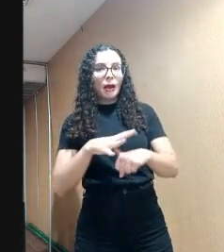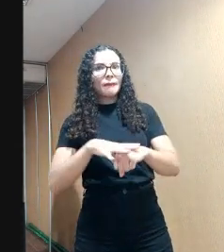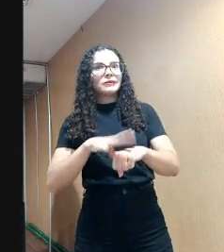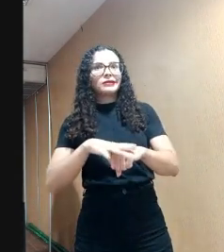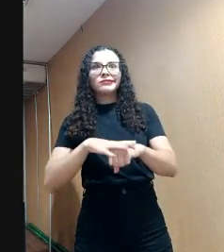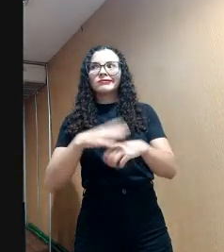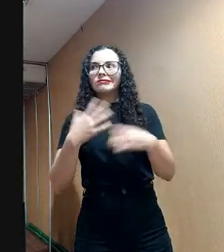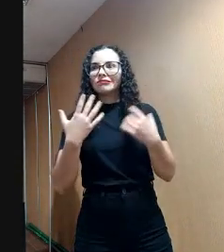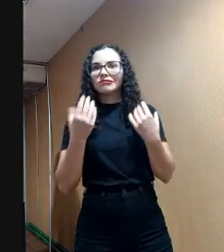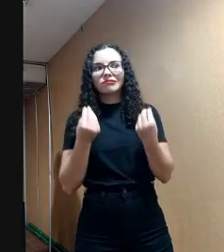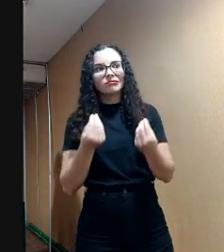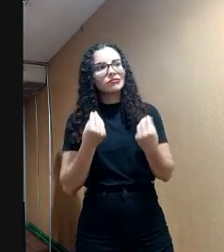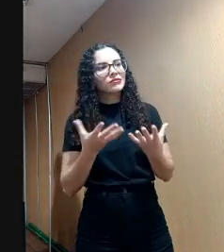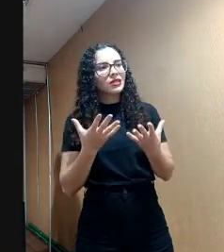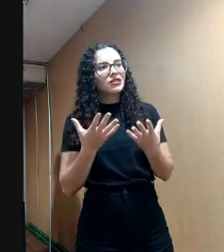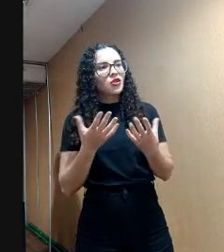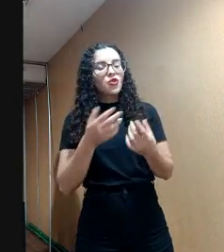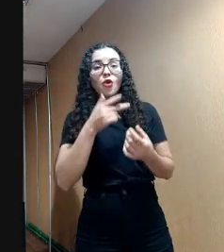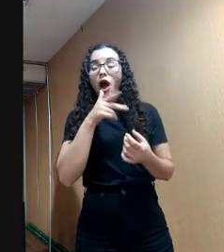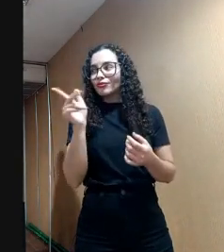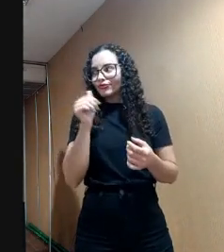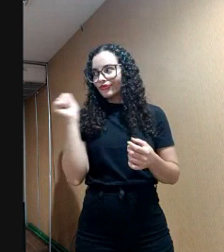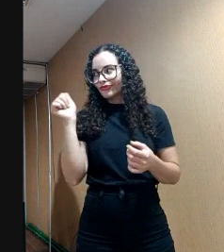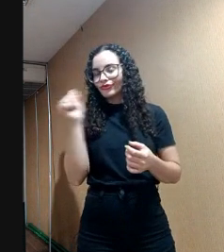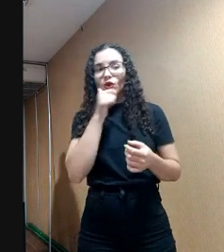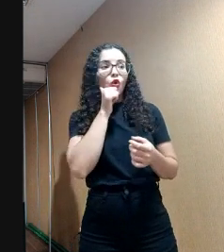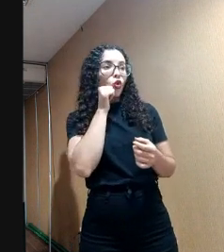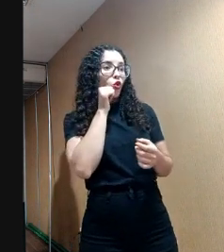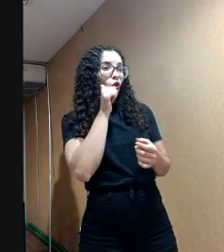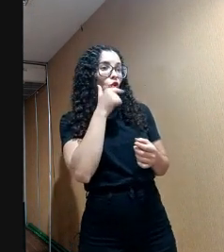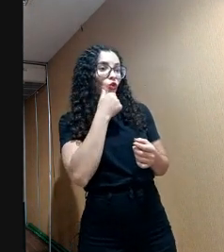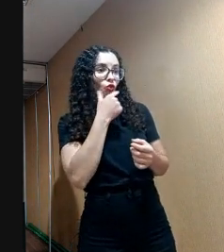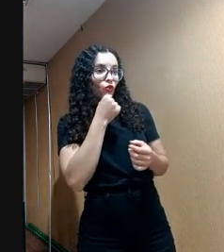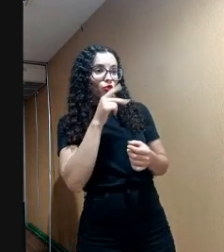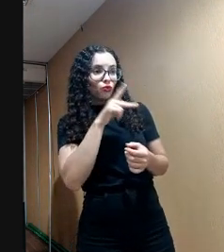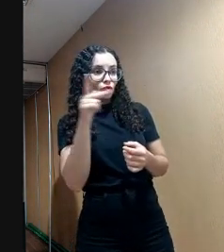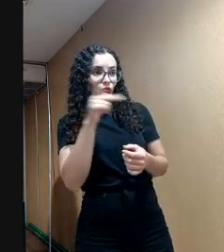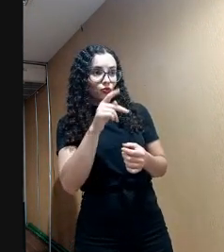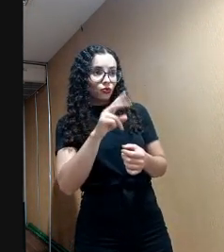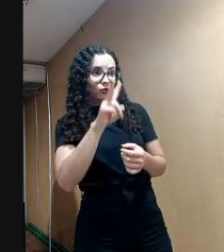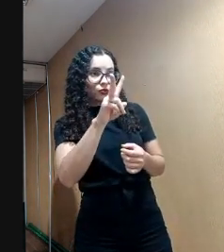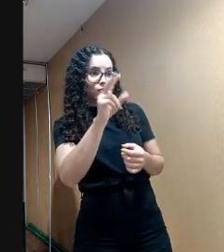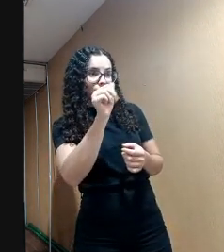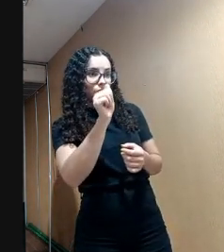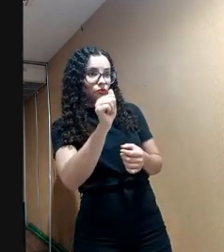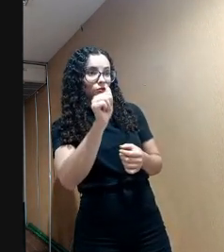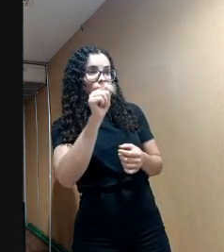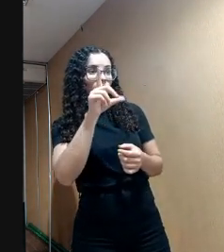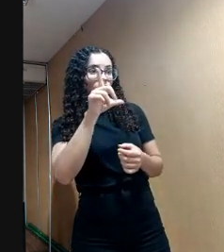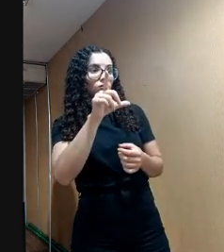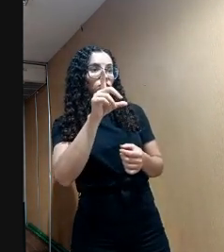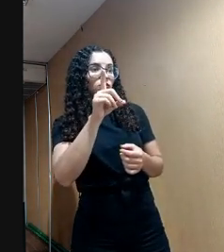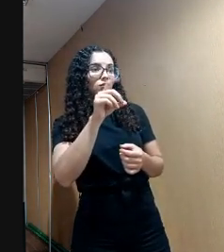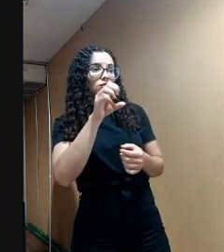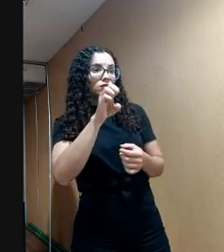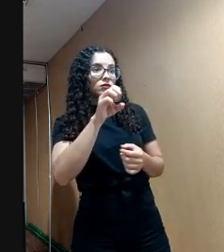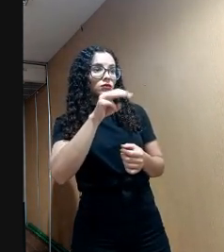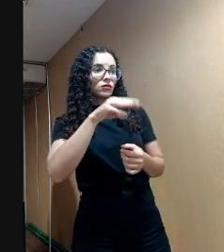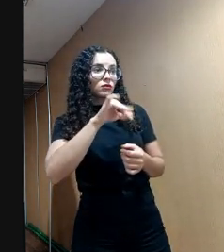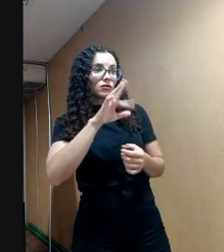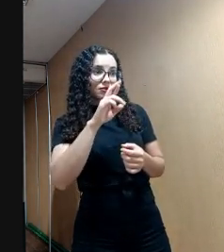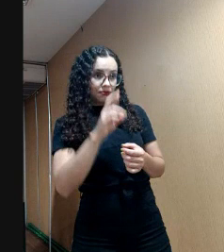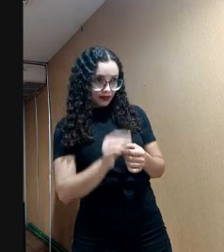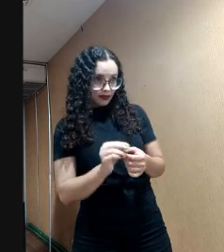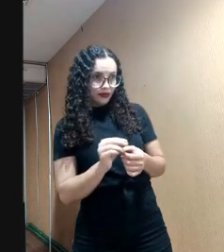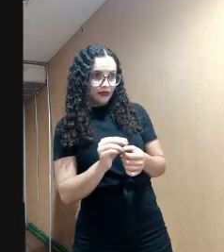desbravadora. O professor Valdemir vai trazer aí um relato histórico, mas a matemática, desde a sua criação, ela já fez